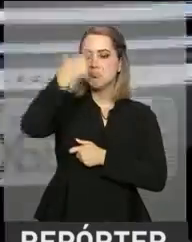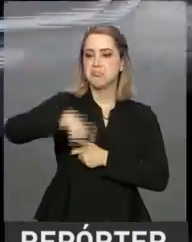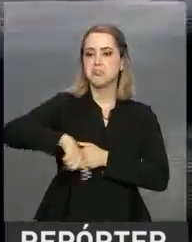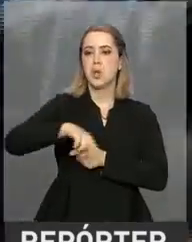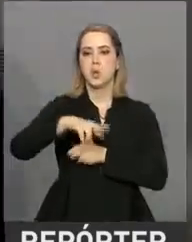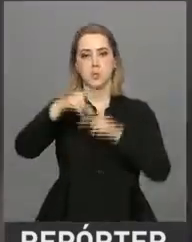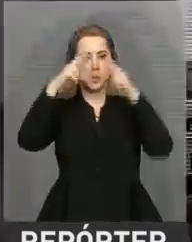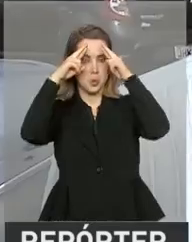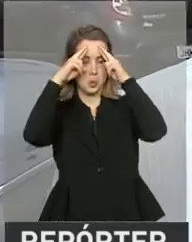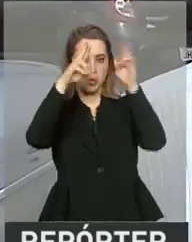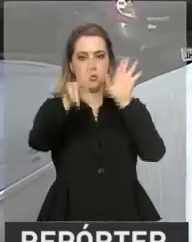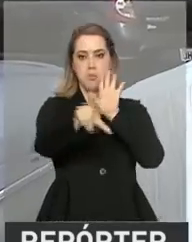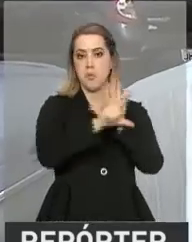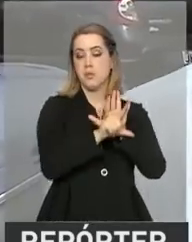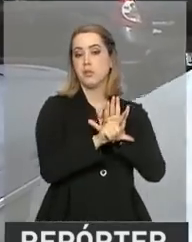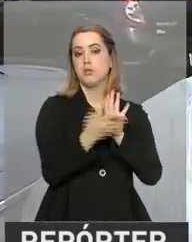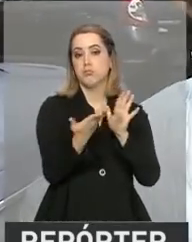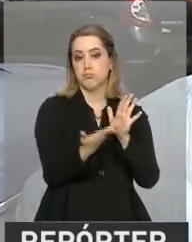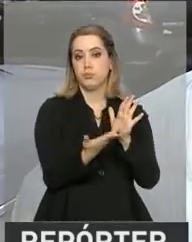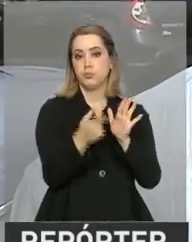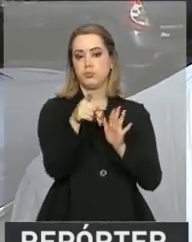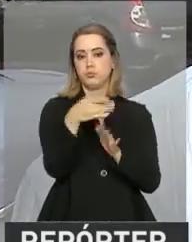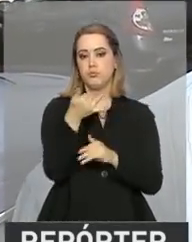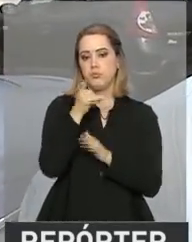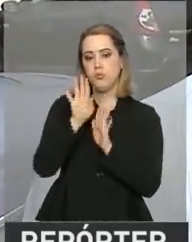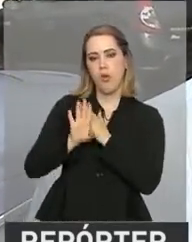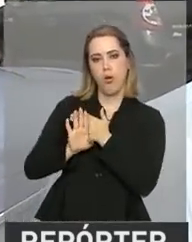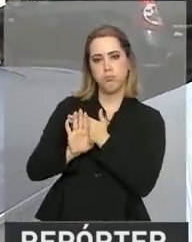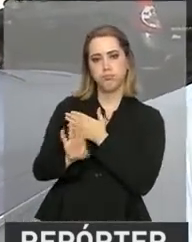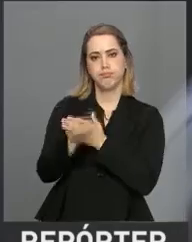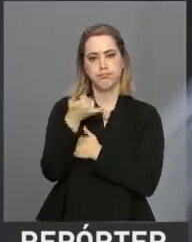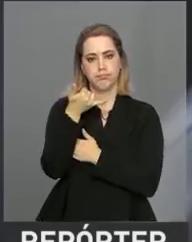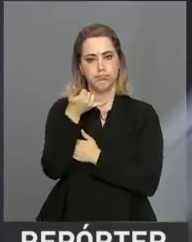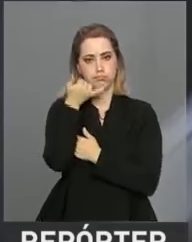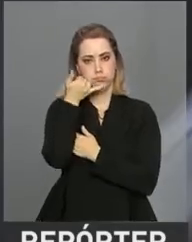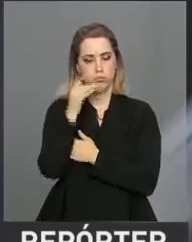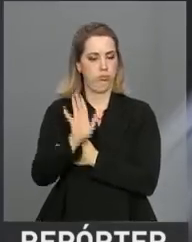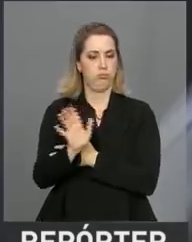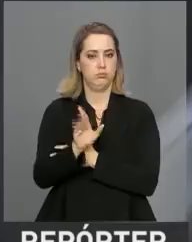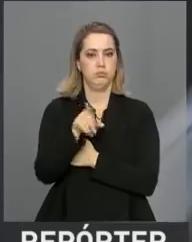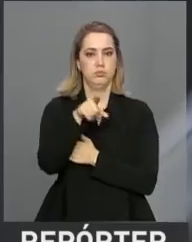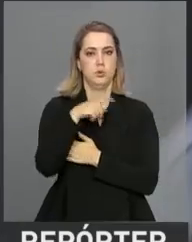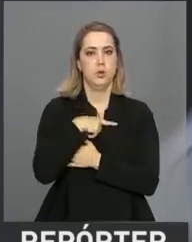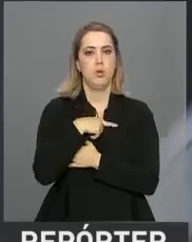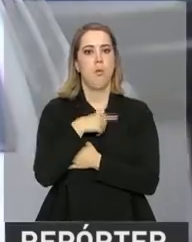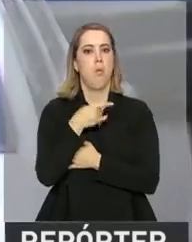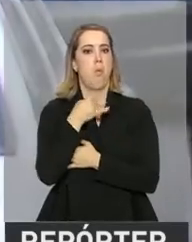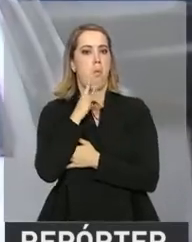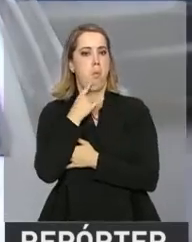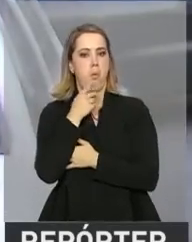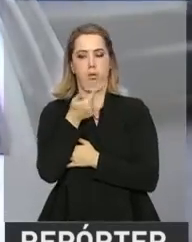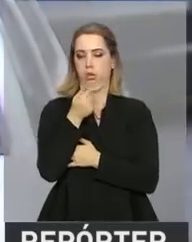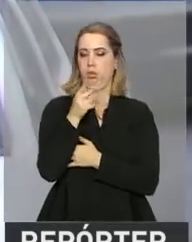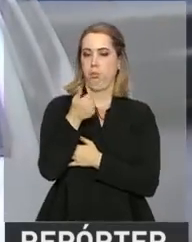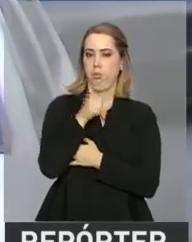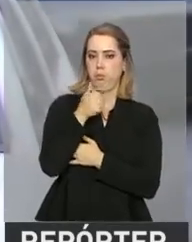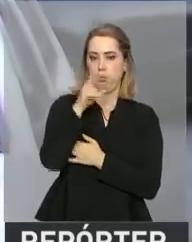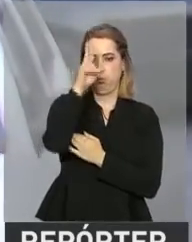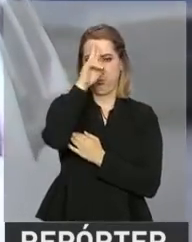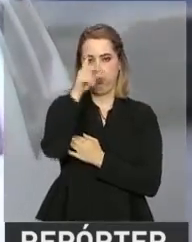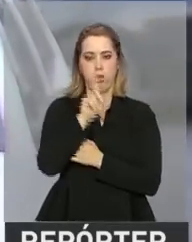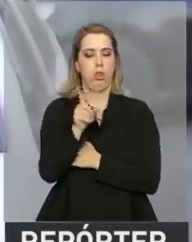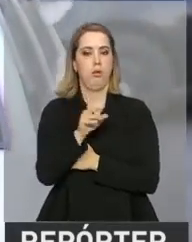respeitam a legislação eu evito usar o celular e o consumo do álcool não é é cinto de segurança